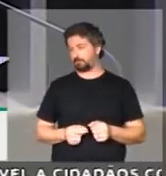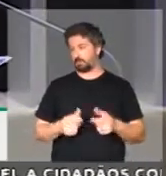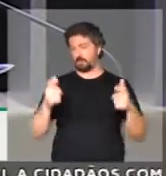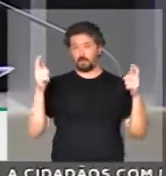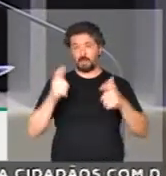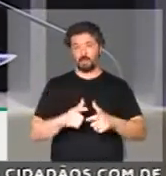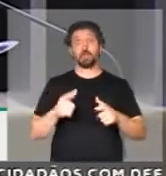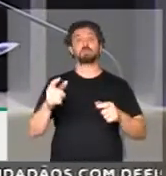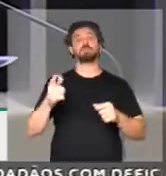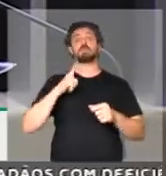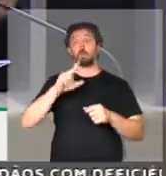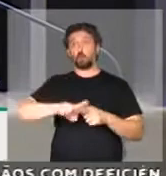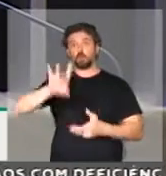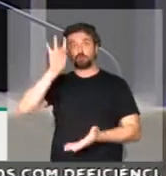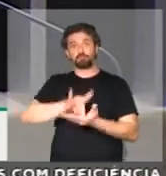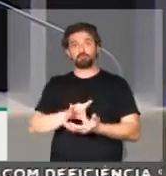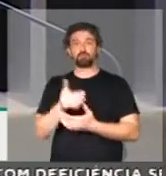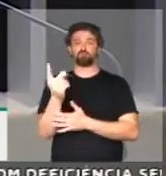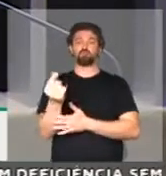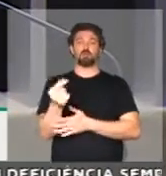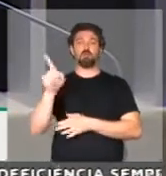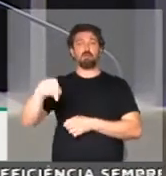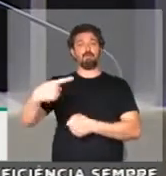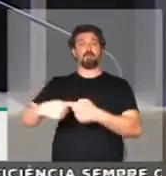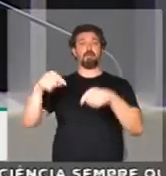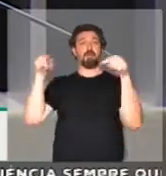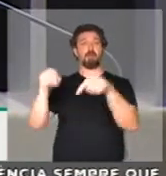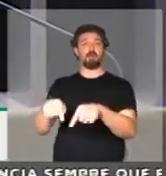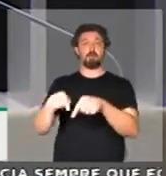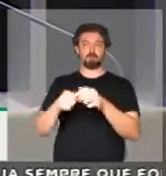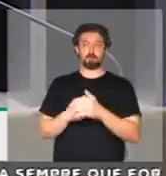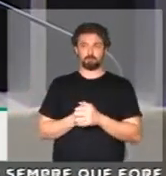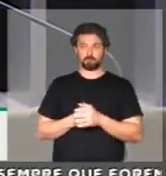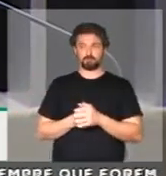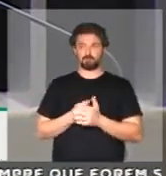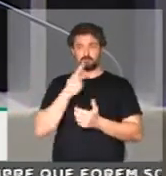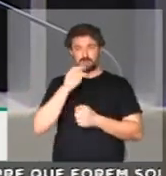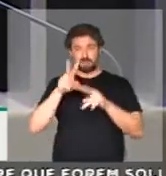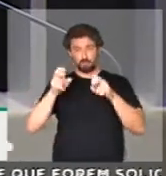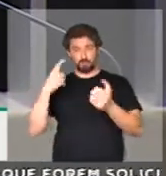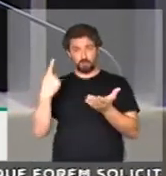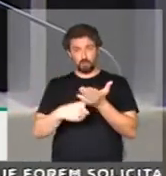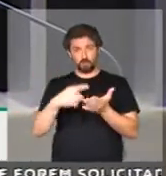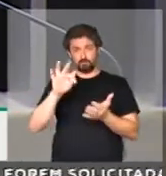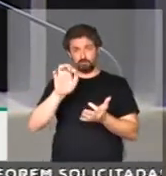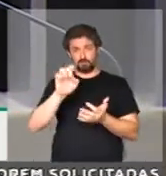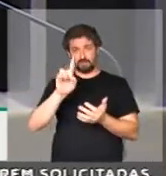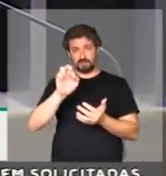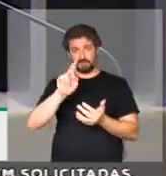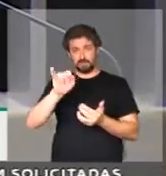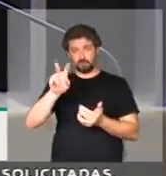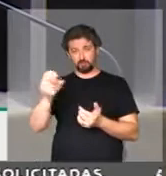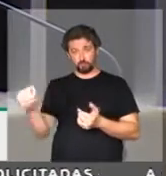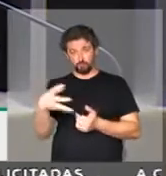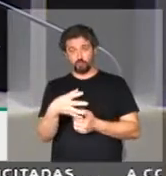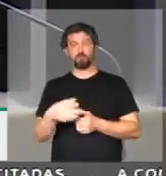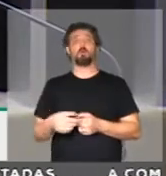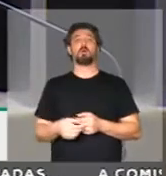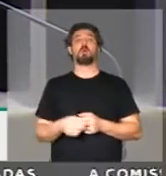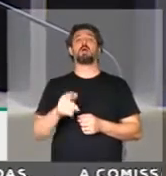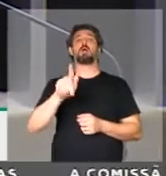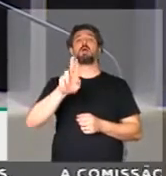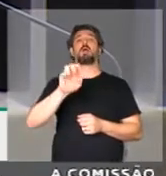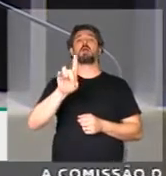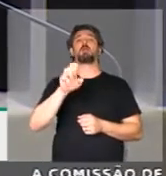a execução, onde tudo acontece, que é no município. Ao falar sobre o novo Pacto Federativo, Paulo Guedes afirmou que